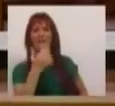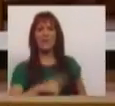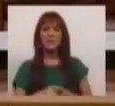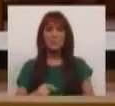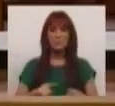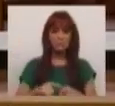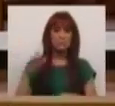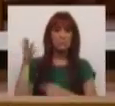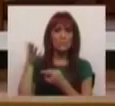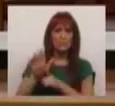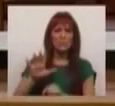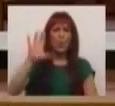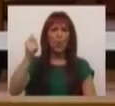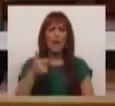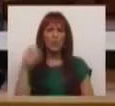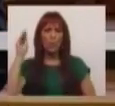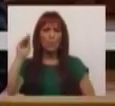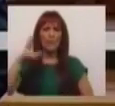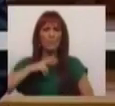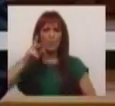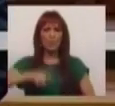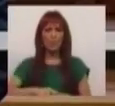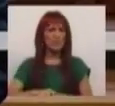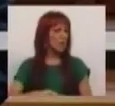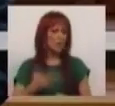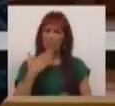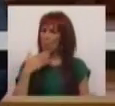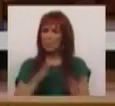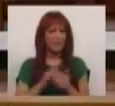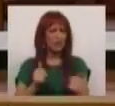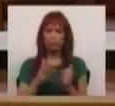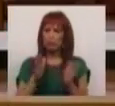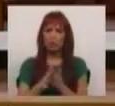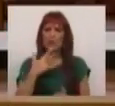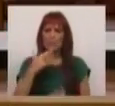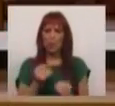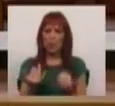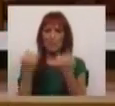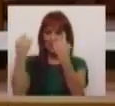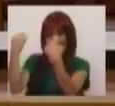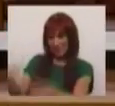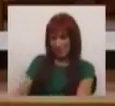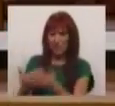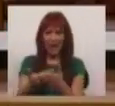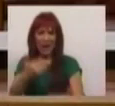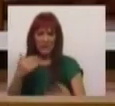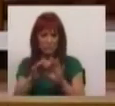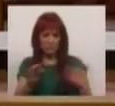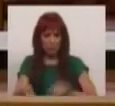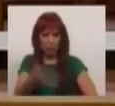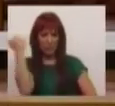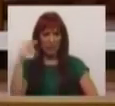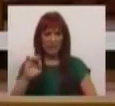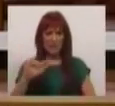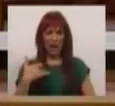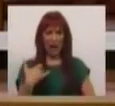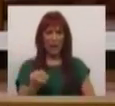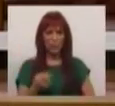esse o caso quando o Banco de Portugal não utilizou toda a informação de que dispunha para retirar a idoneidade a Ricardo